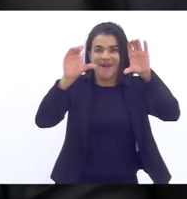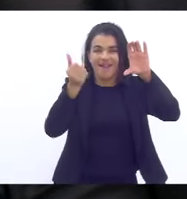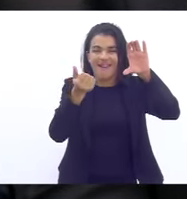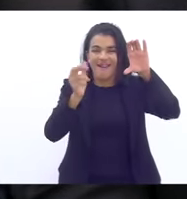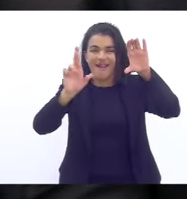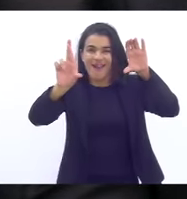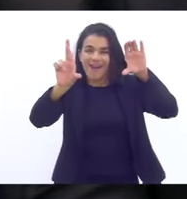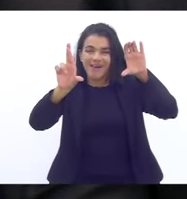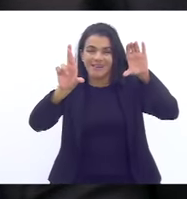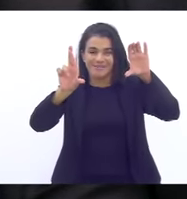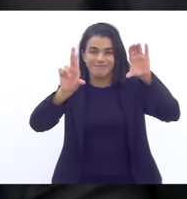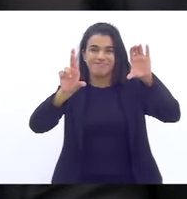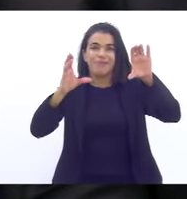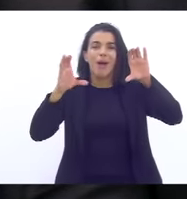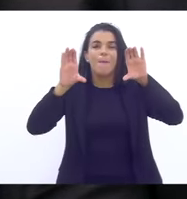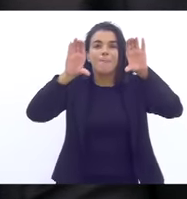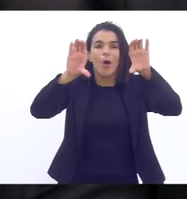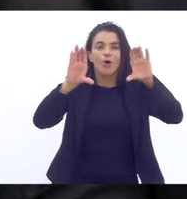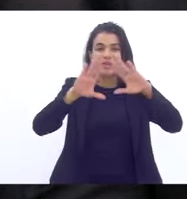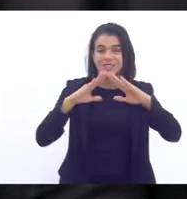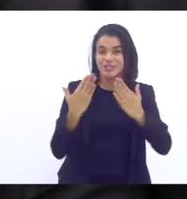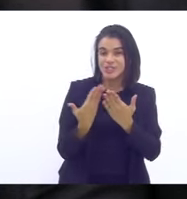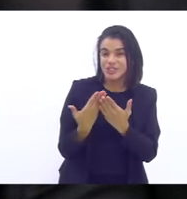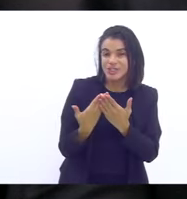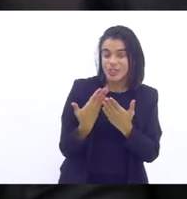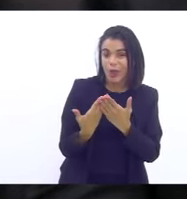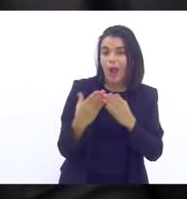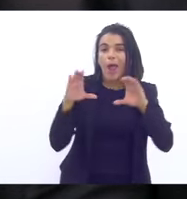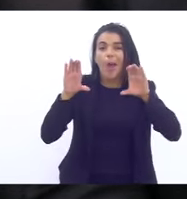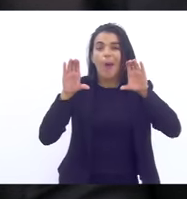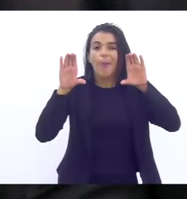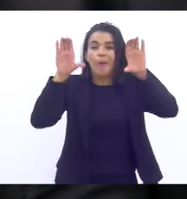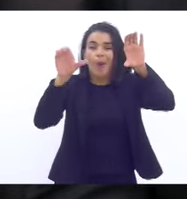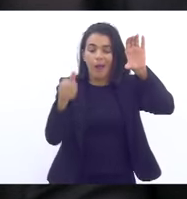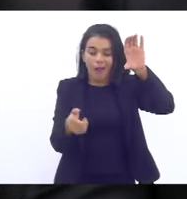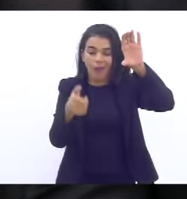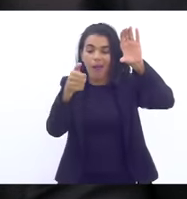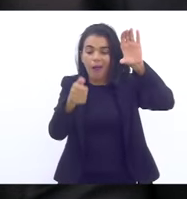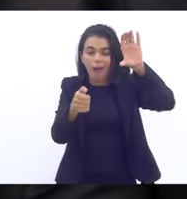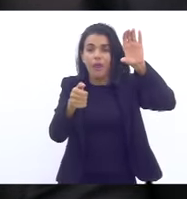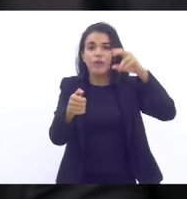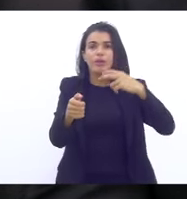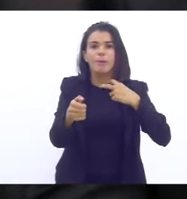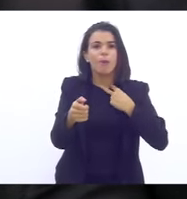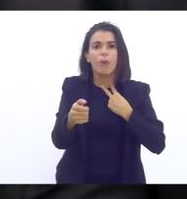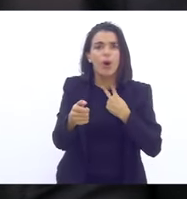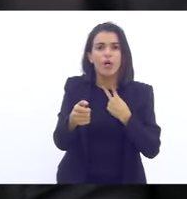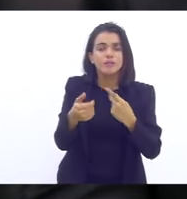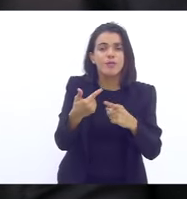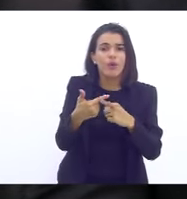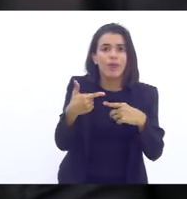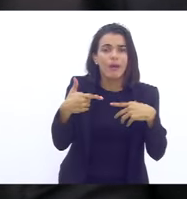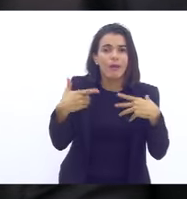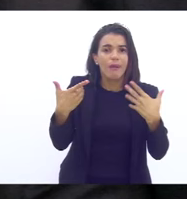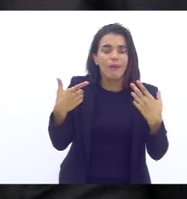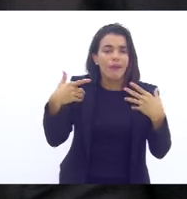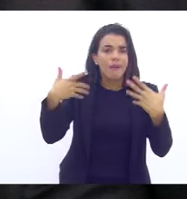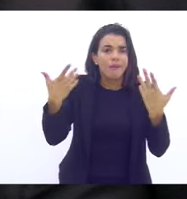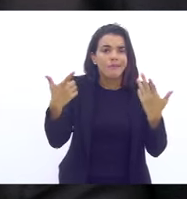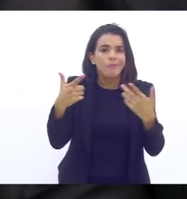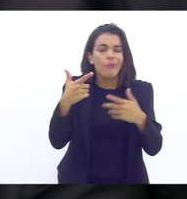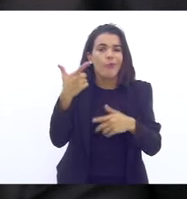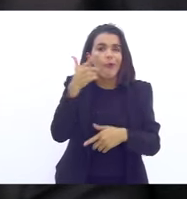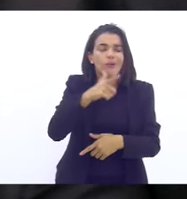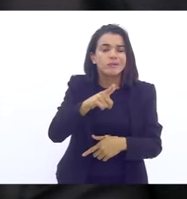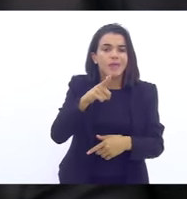instalar na escola e instalou o ar-condicionado, mas ele não pode ligar o ar-condicionado porque não tem capacidade de